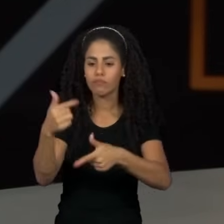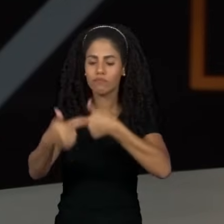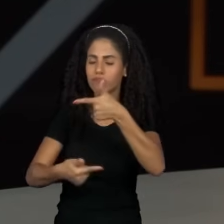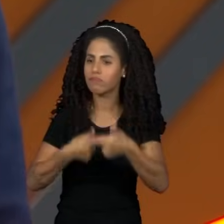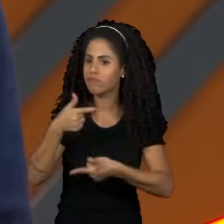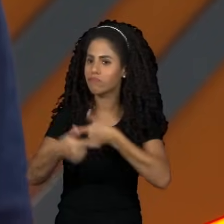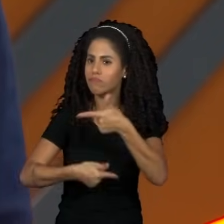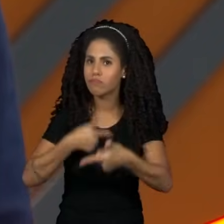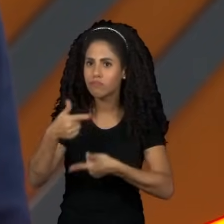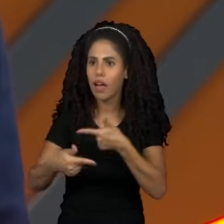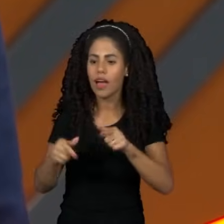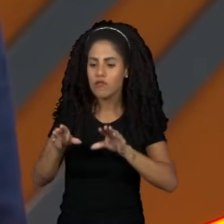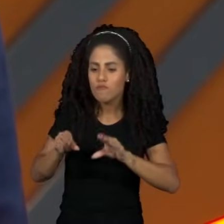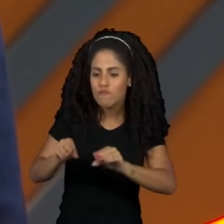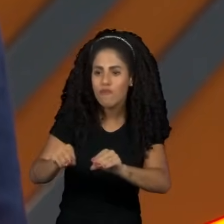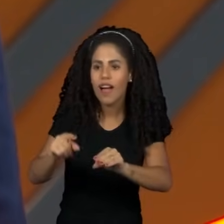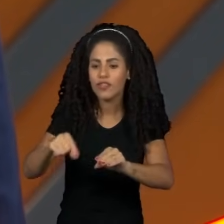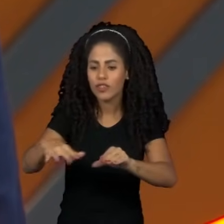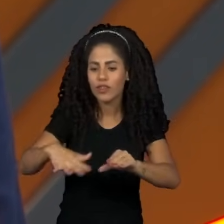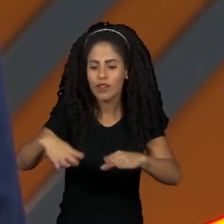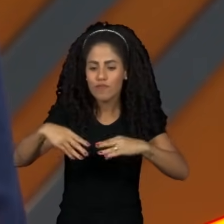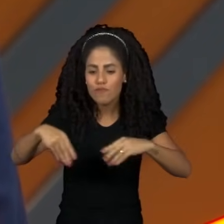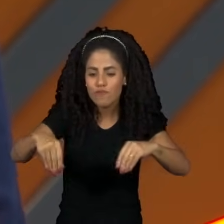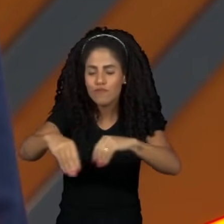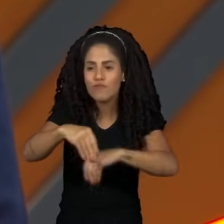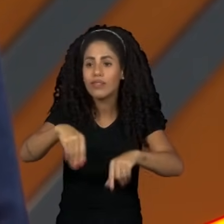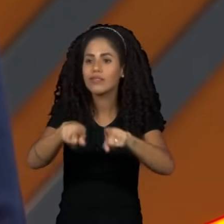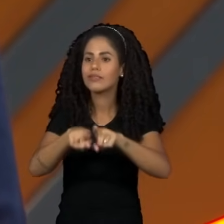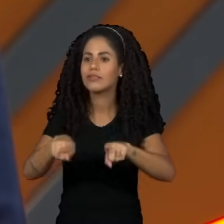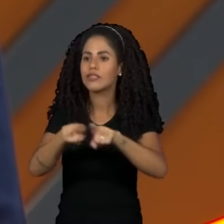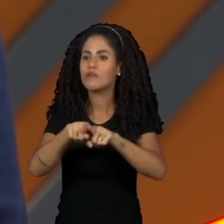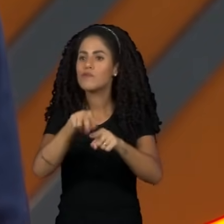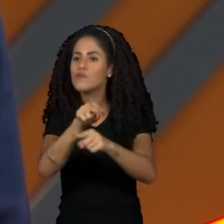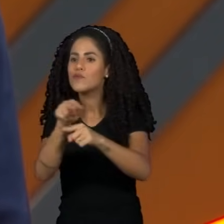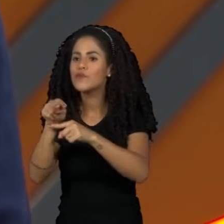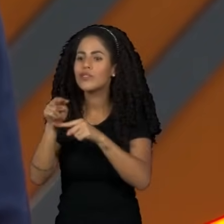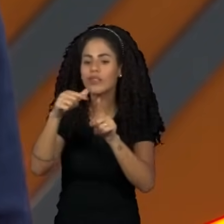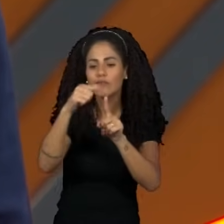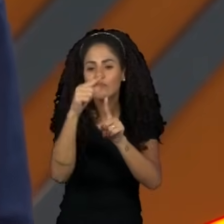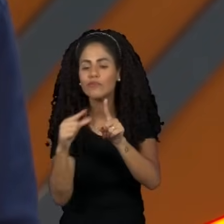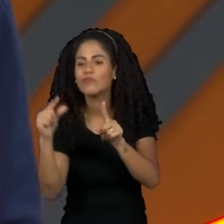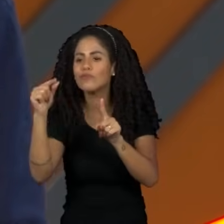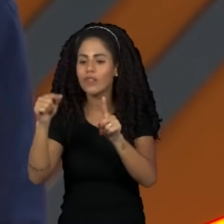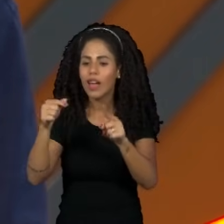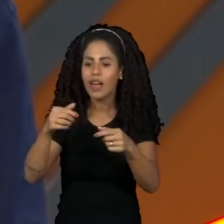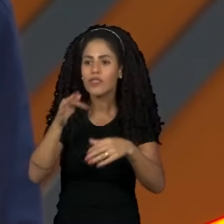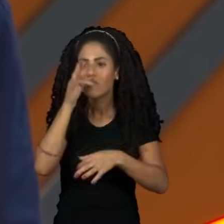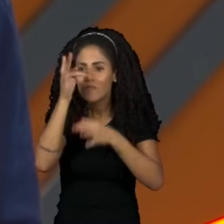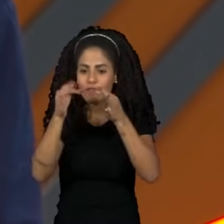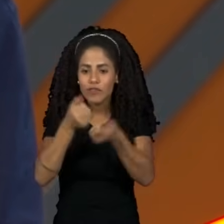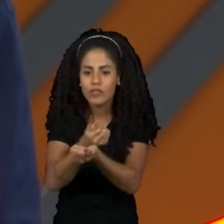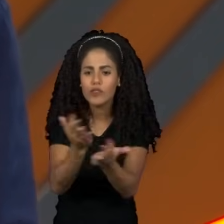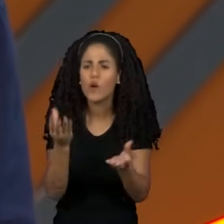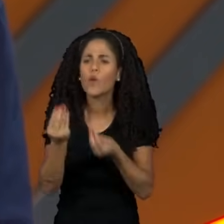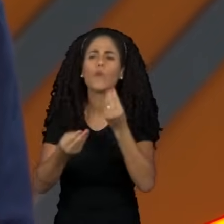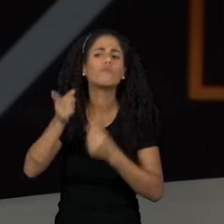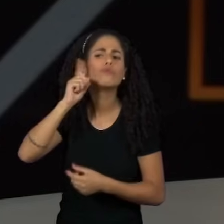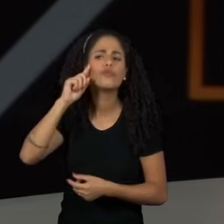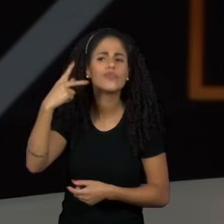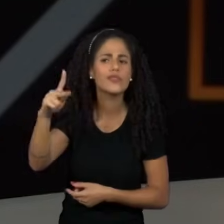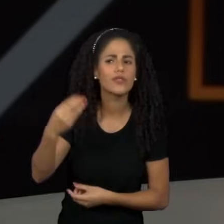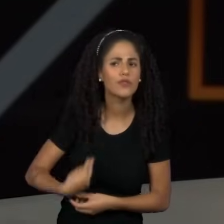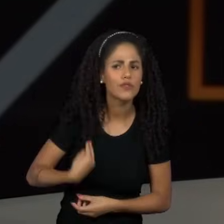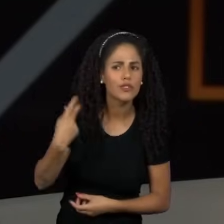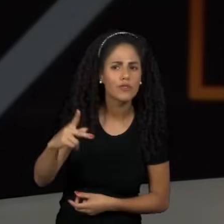trabalhando, continua mexendo na terra, continua lidando com as plantas. Como é a sua rotina? Como é o seu dia?